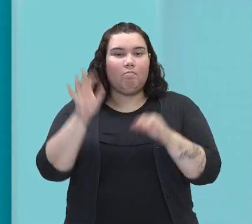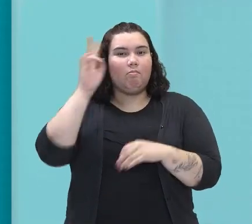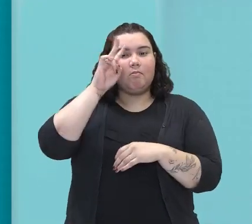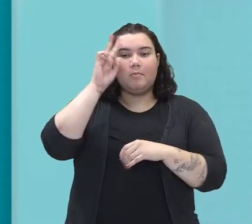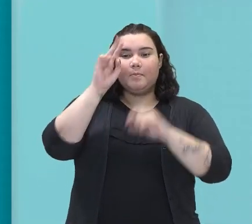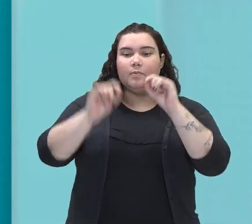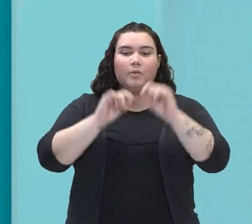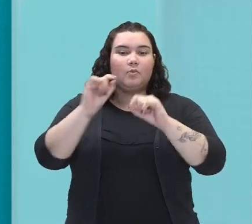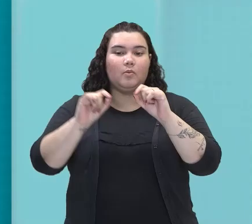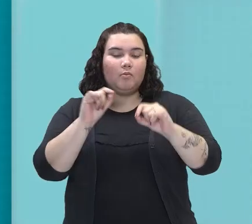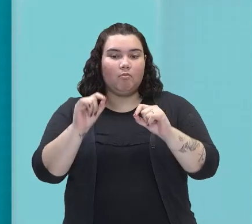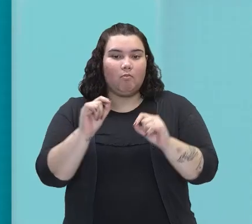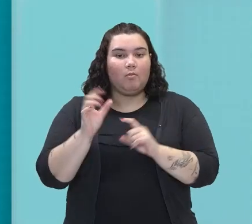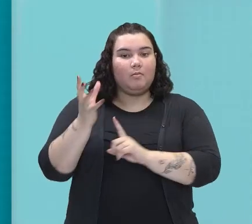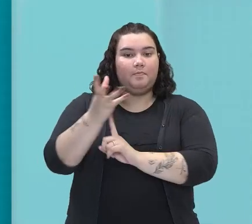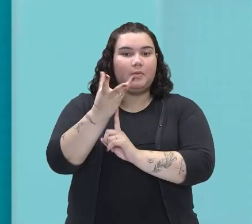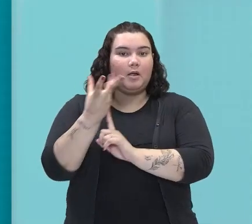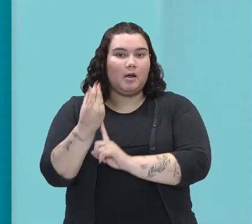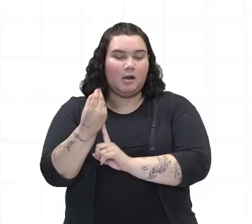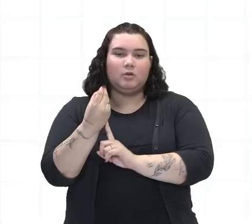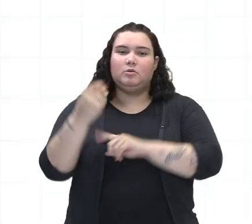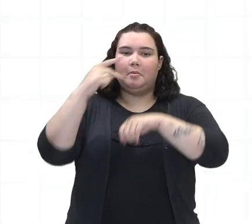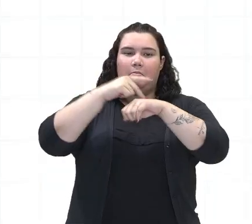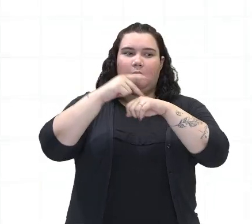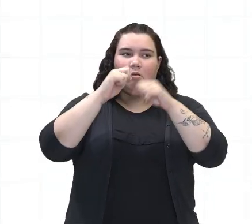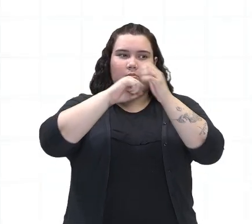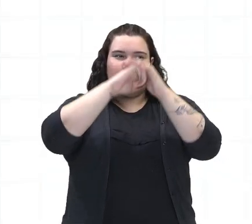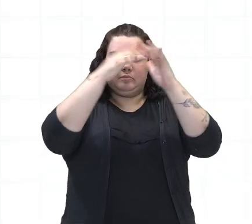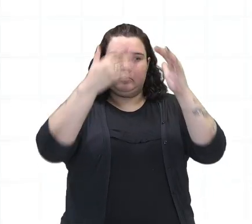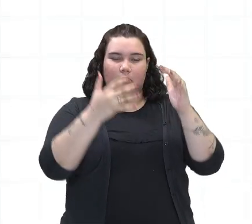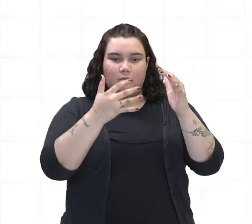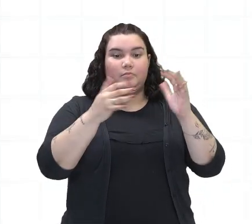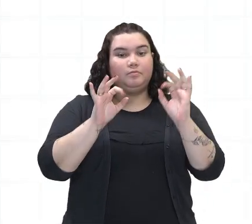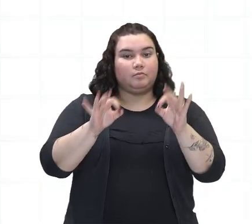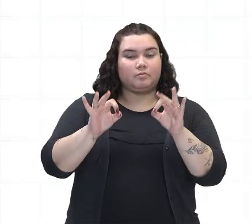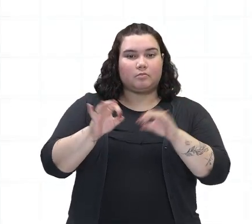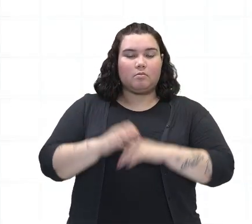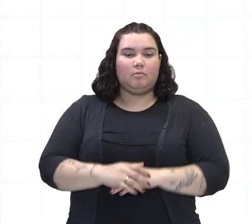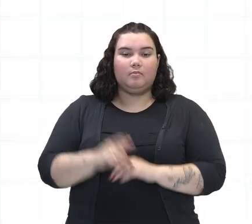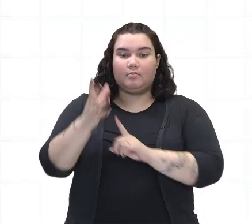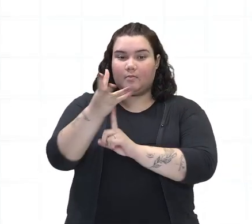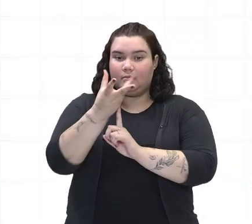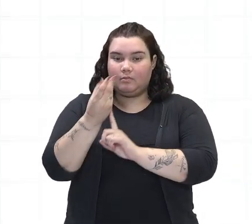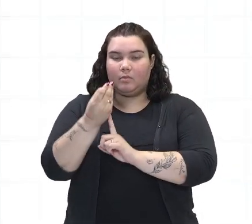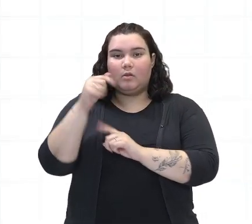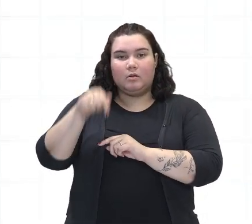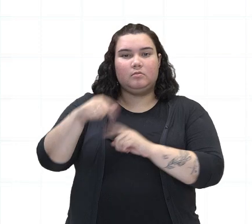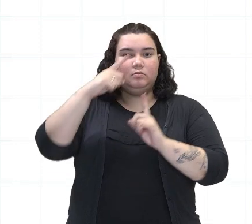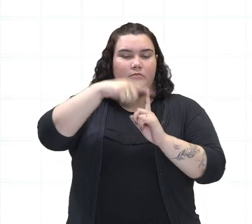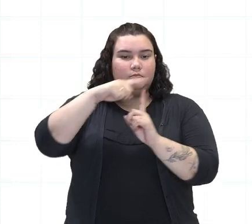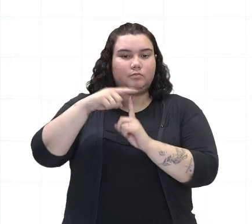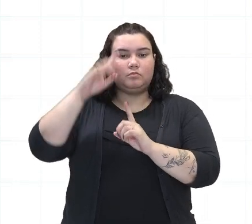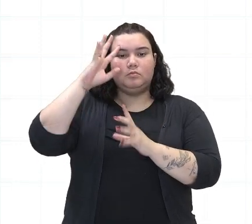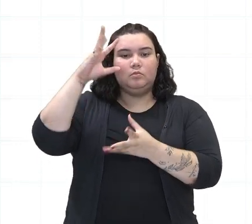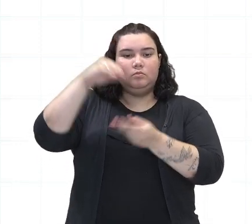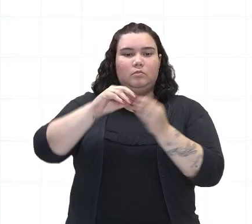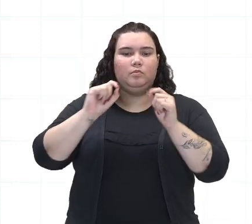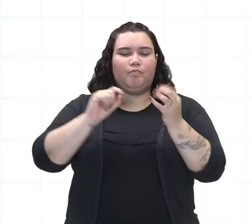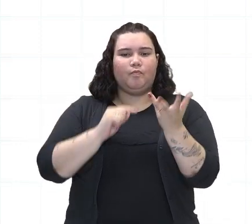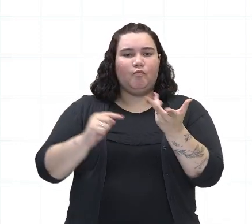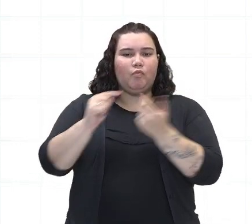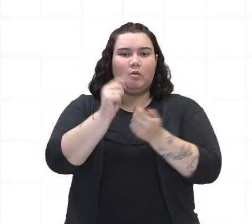lembrando sobre a arte rupestre. A arte rupestre é compreendida como um amplo conjunto de